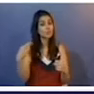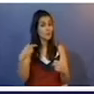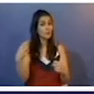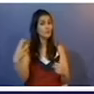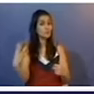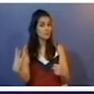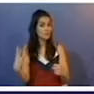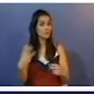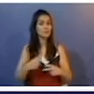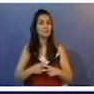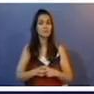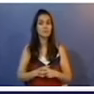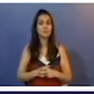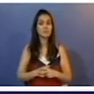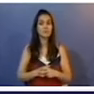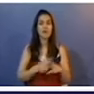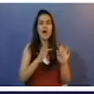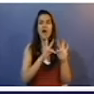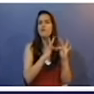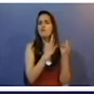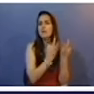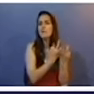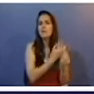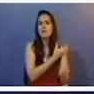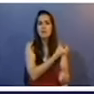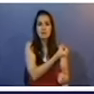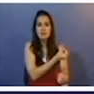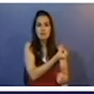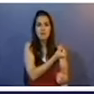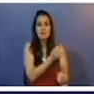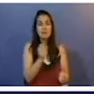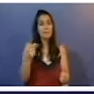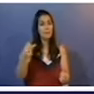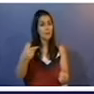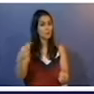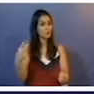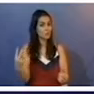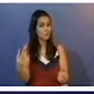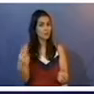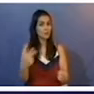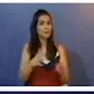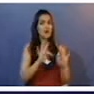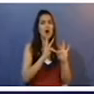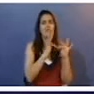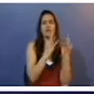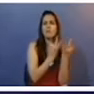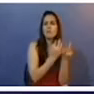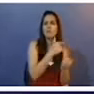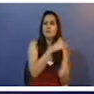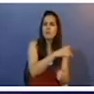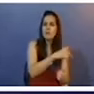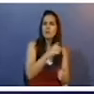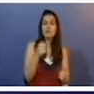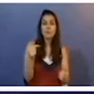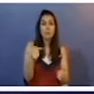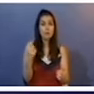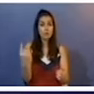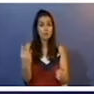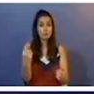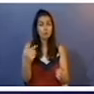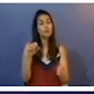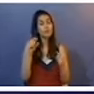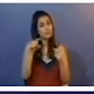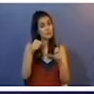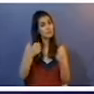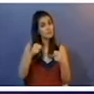então a sua carga é menos 3. Família 6, menos 2. Família 7, menos 1. tá? É mais para vocês terem como um material de